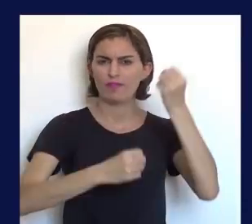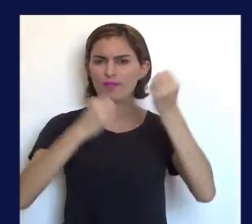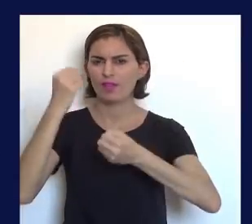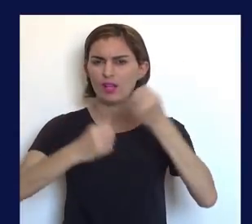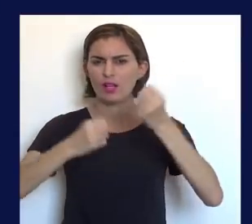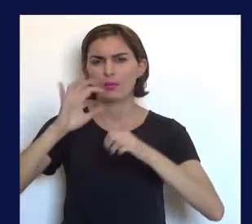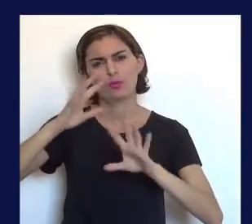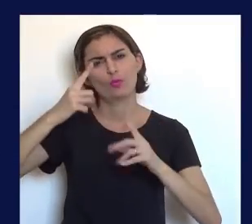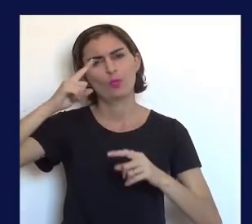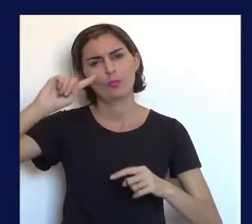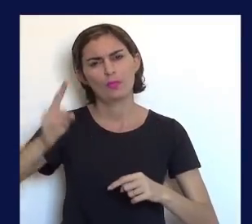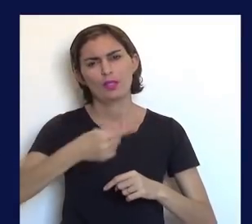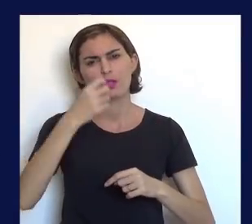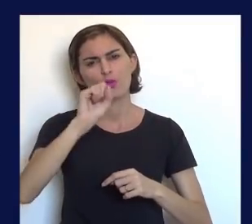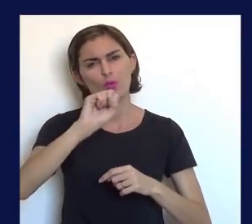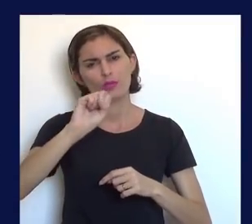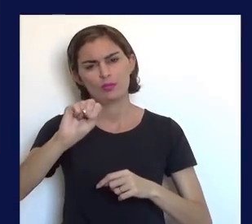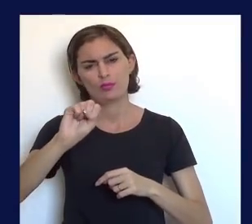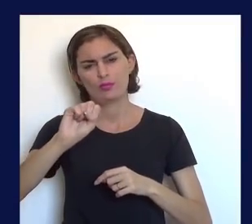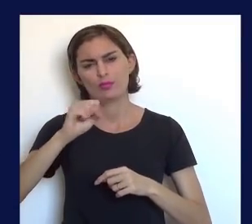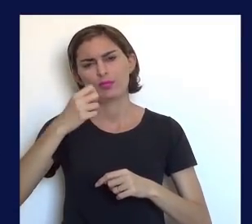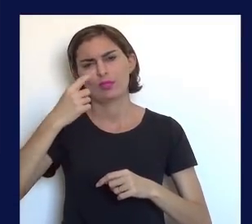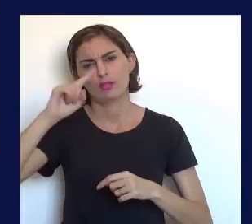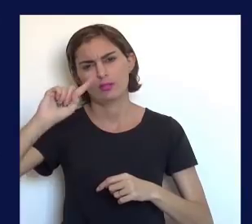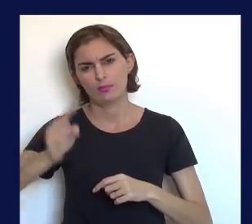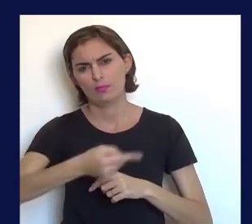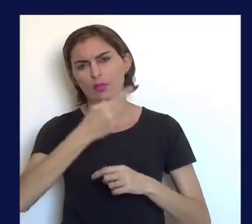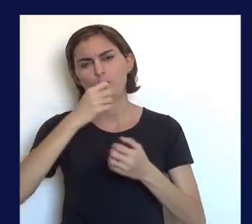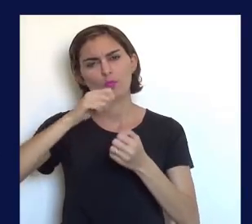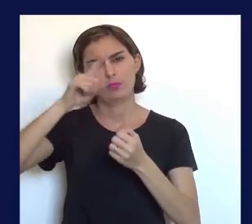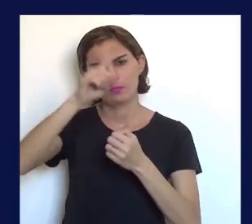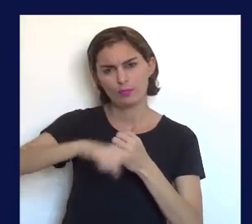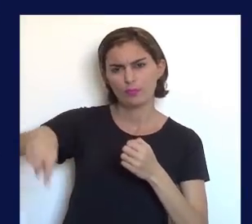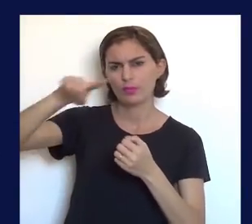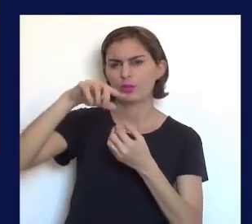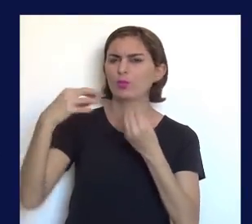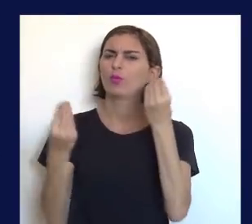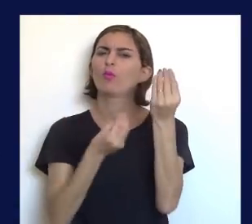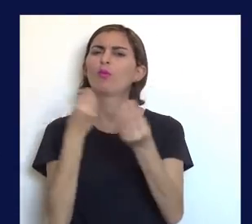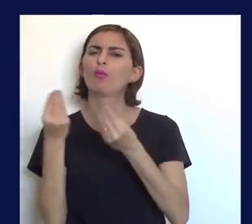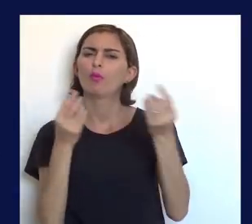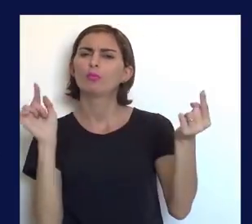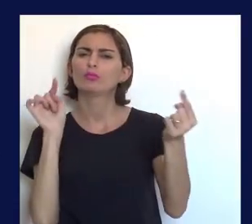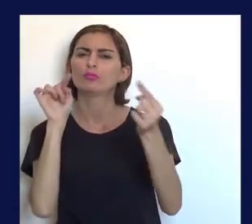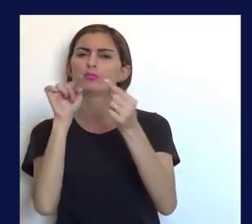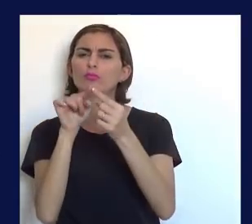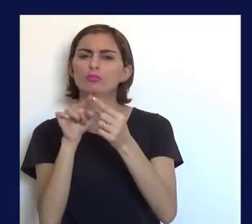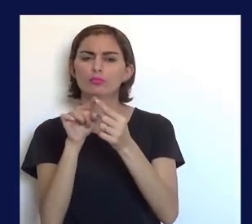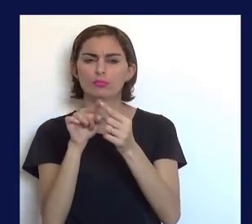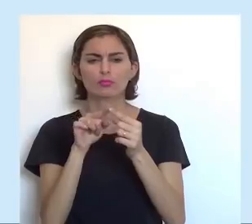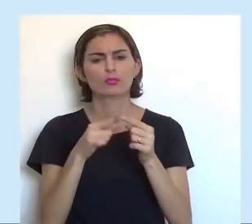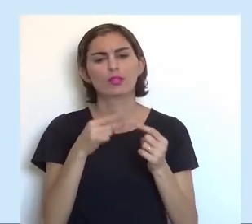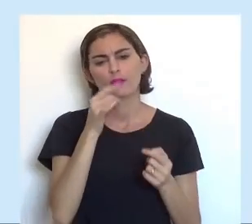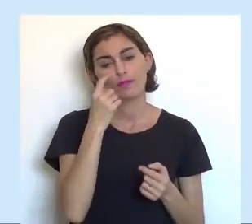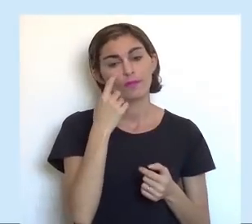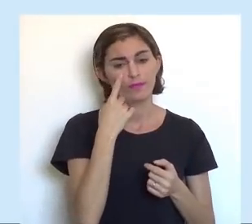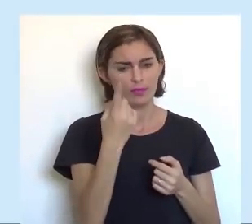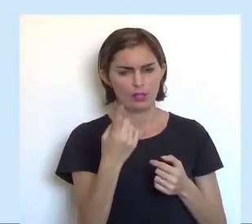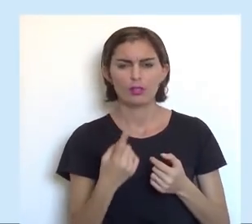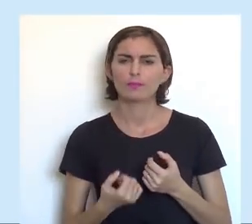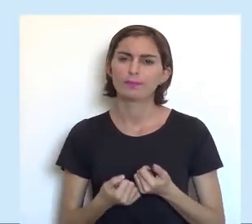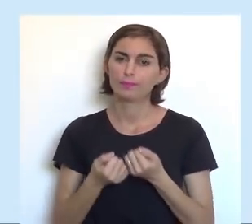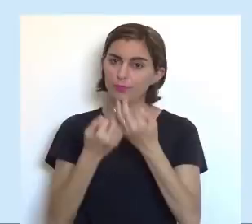fabril, que é cerca de 1 milhão e 800 mil toneladas de pneu. Como assim? Que relação é essa, professor Flávio?